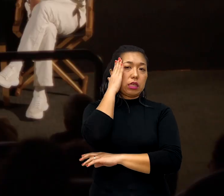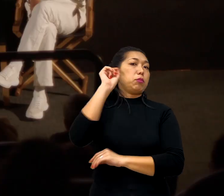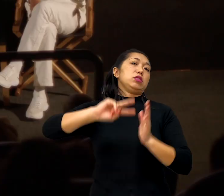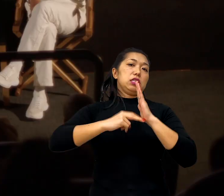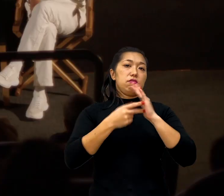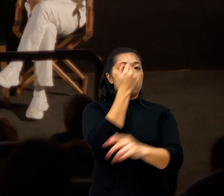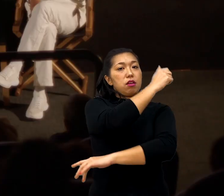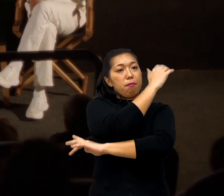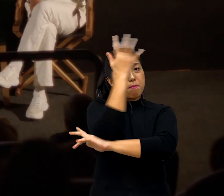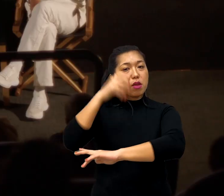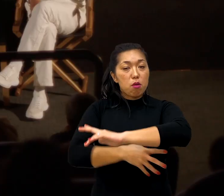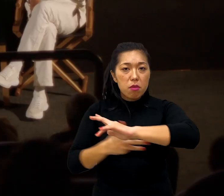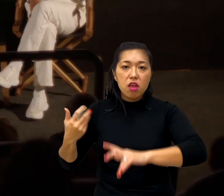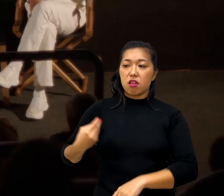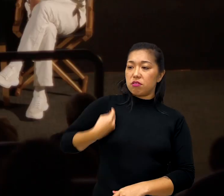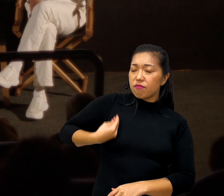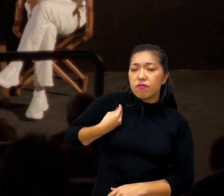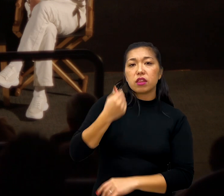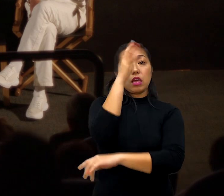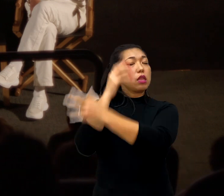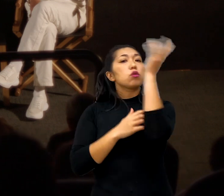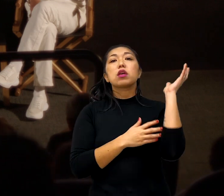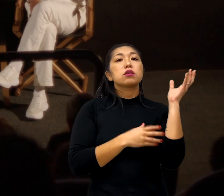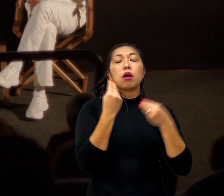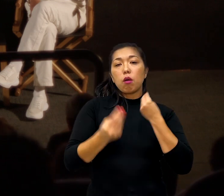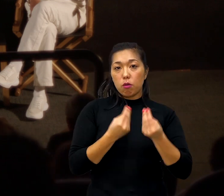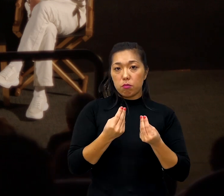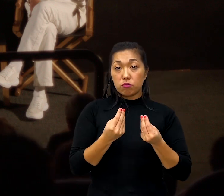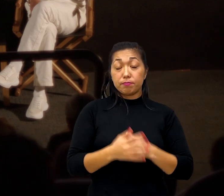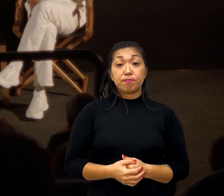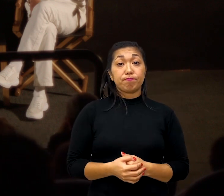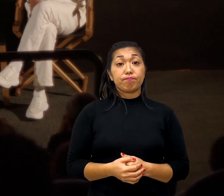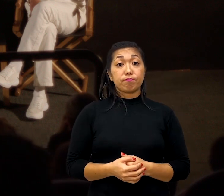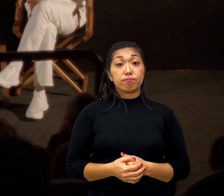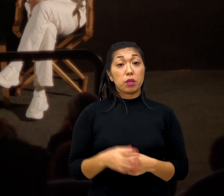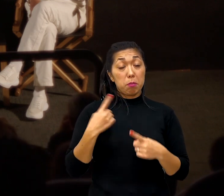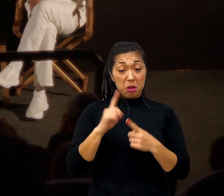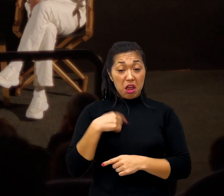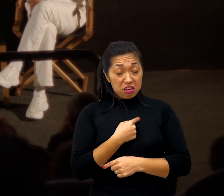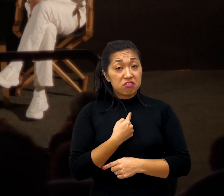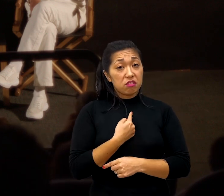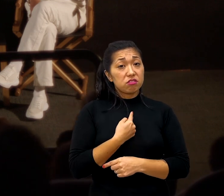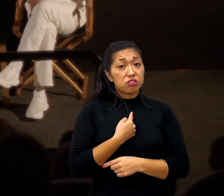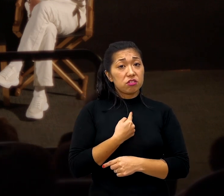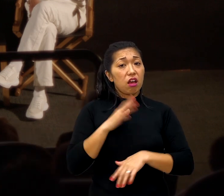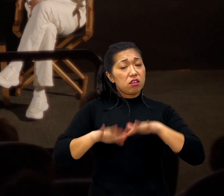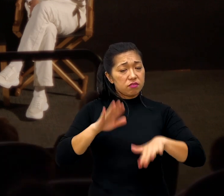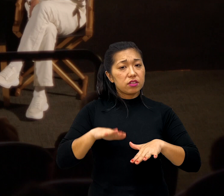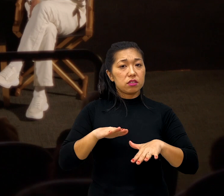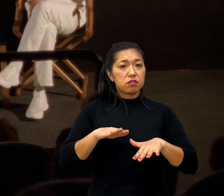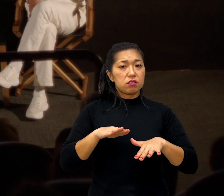ambiente, natureza, o que é vida, de fato? Sabe? Porque a gente que vem, muitas vezes, até do